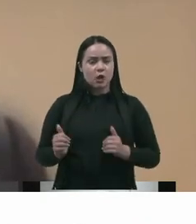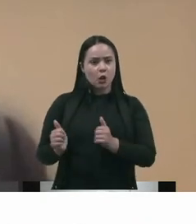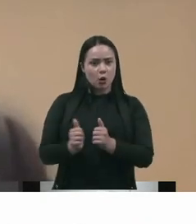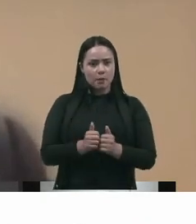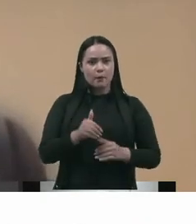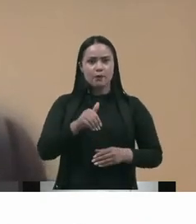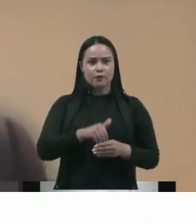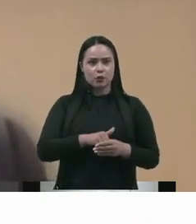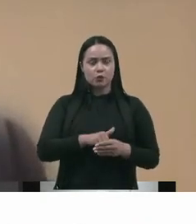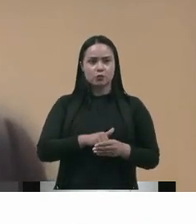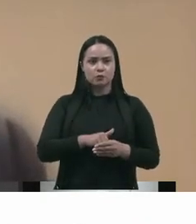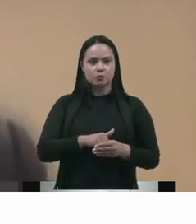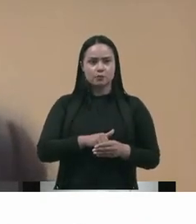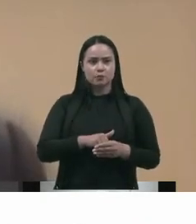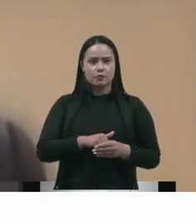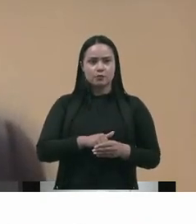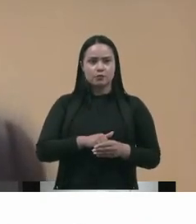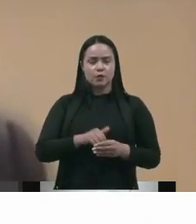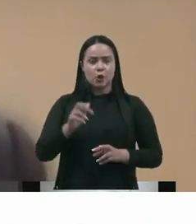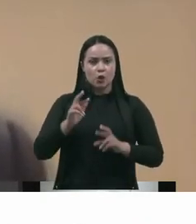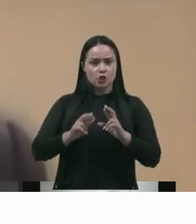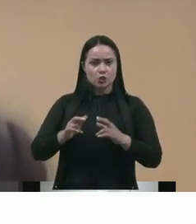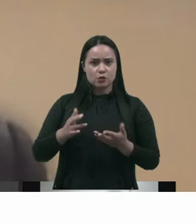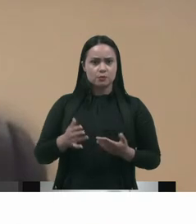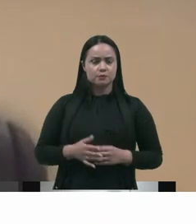acompanhamos o voto do nosso eminente corregedor.